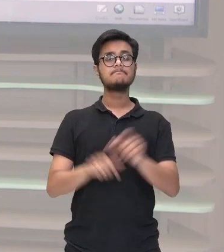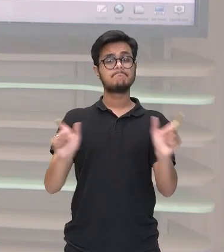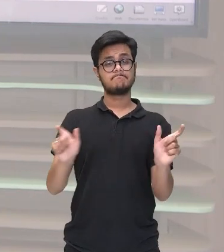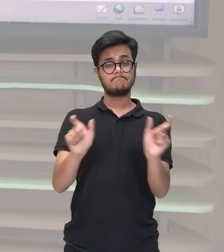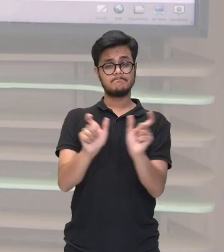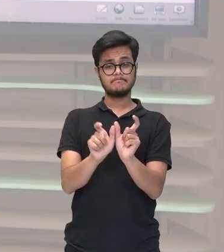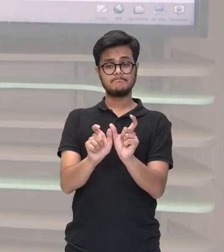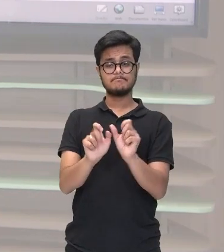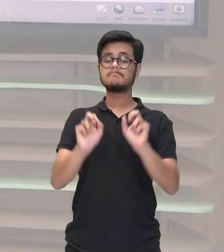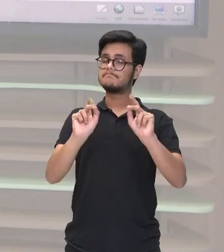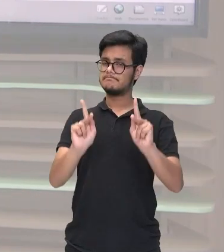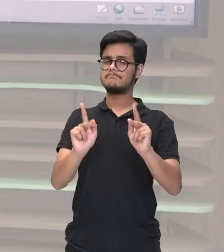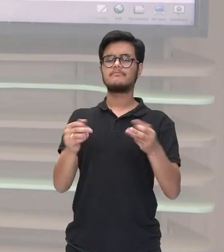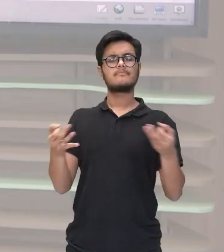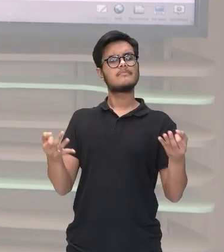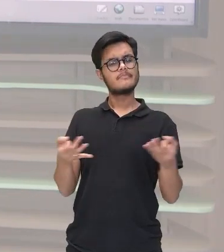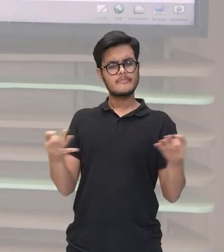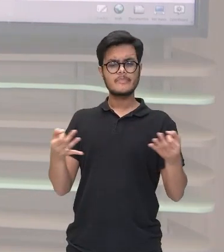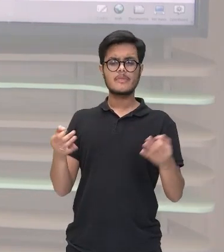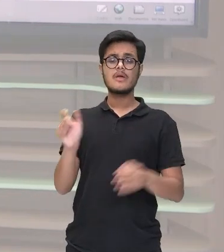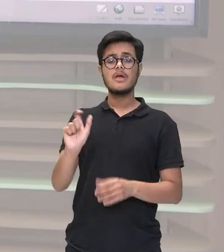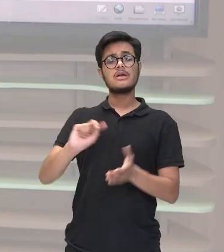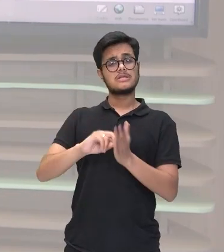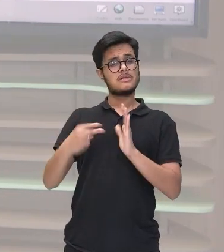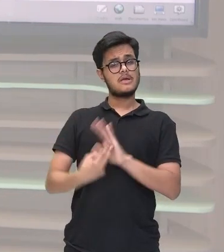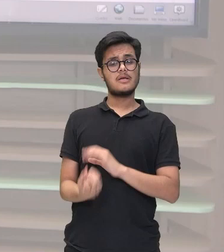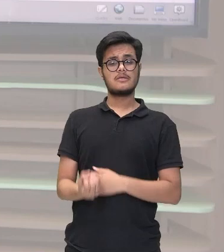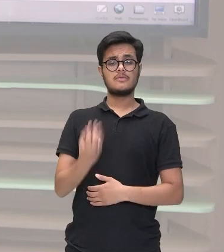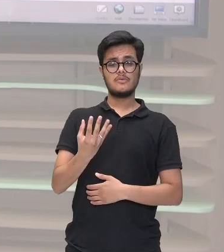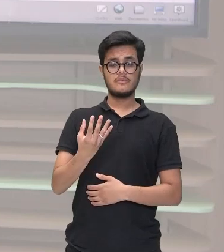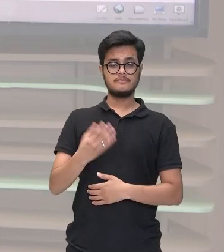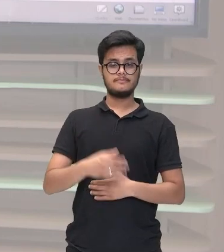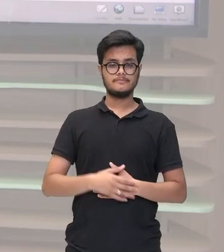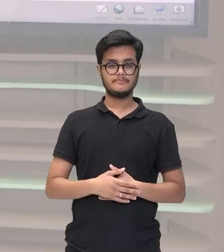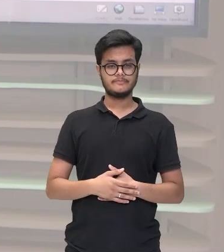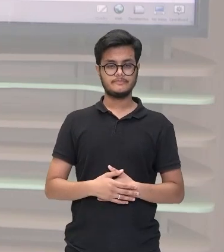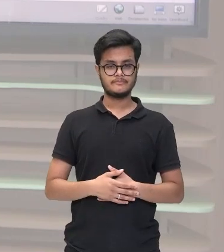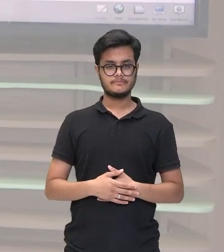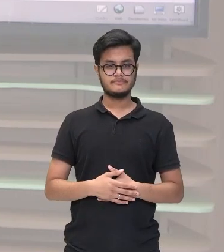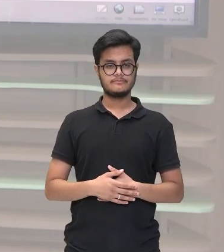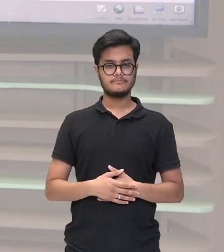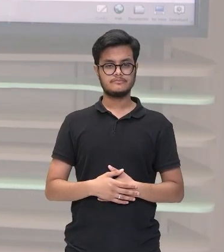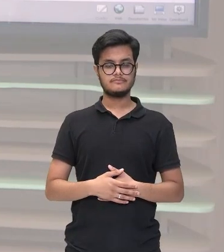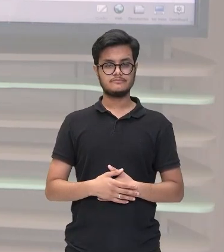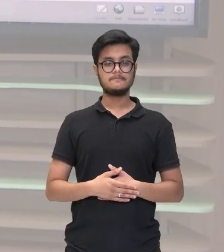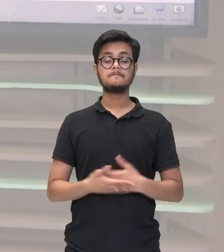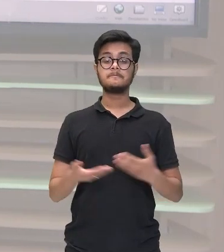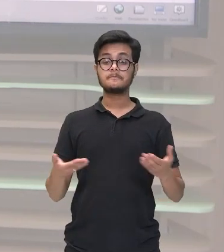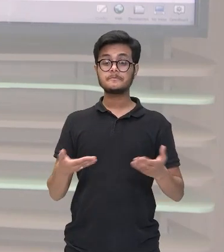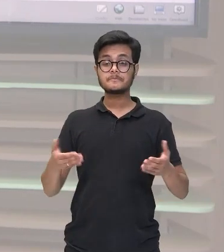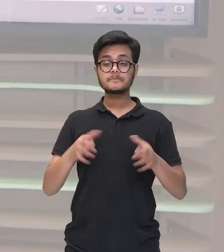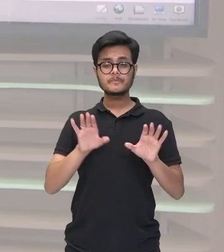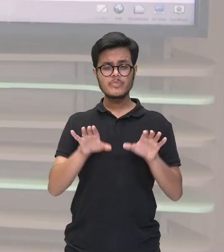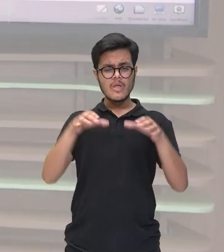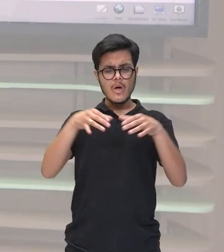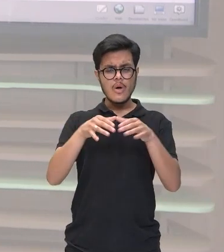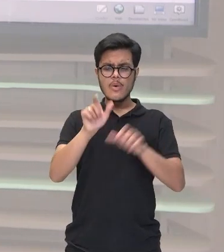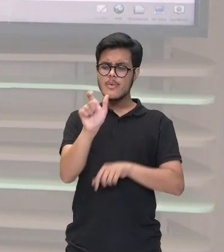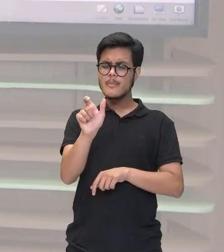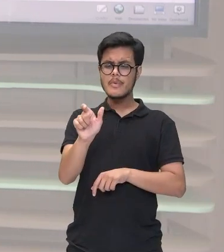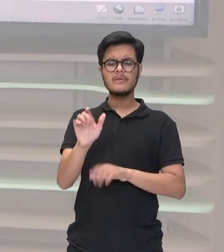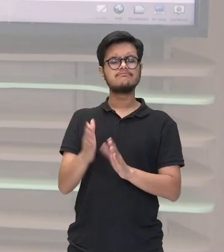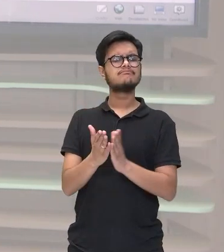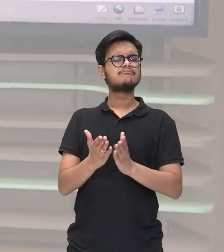de 2 ou mais palavras formando um novo sentido, tá bom? Muito bem. Vamos observar agora algum grupo de palavras e ver o que